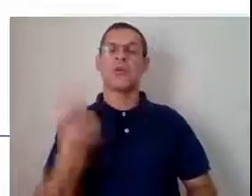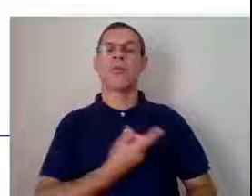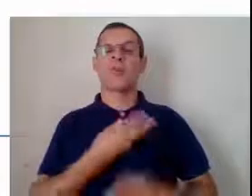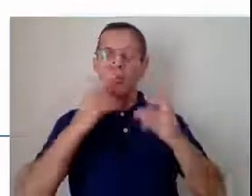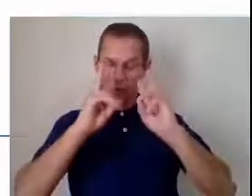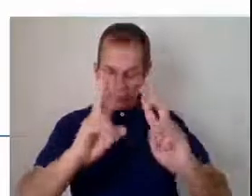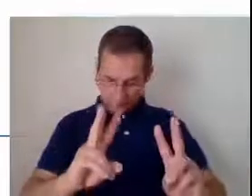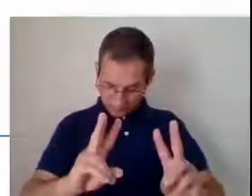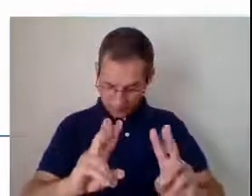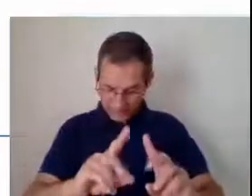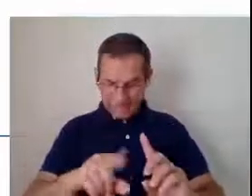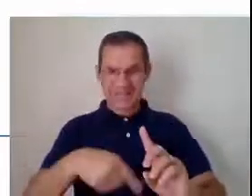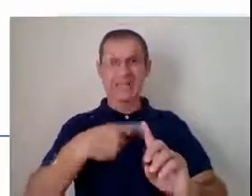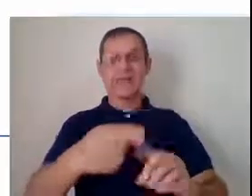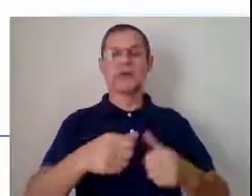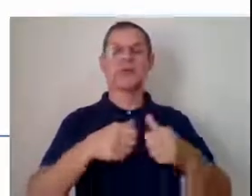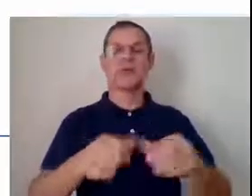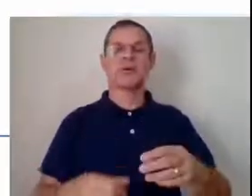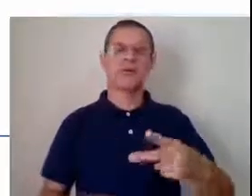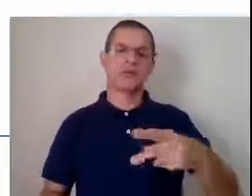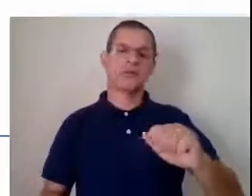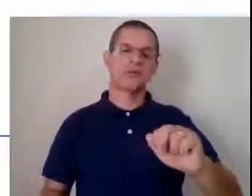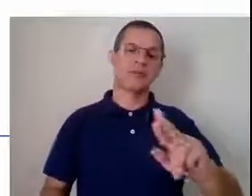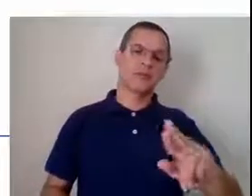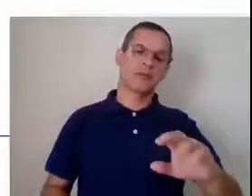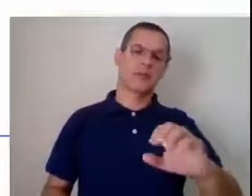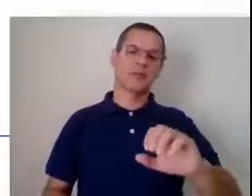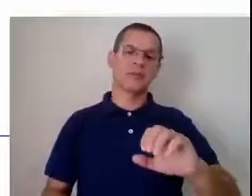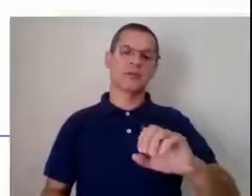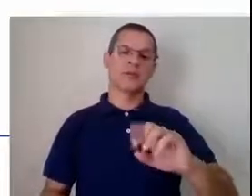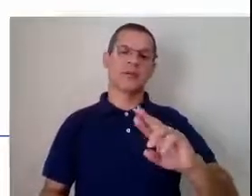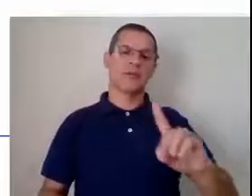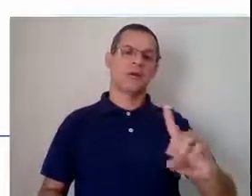ver mais adiante esse par ordenado,